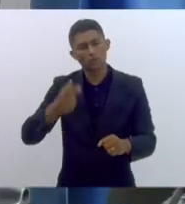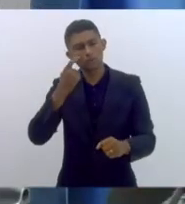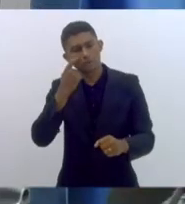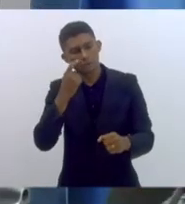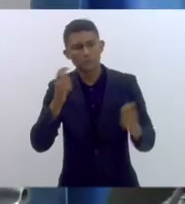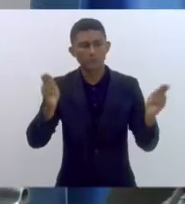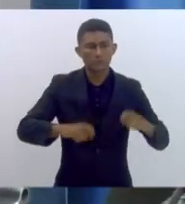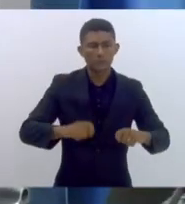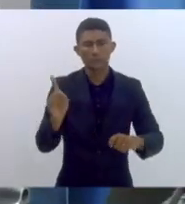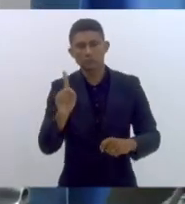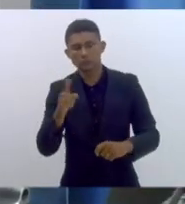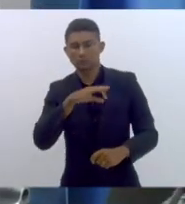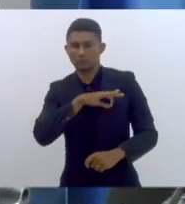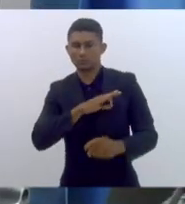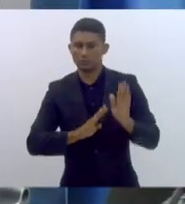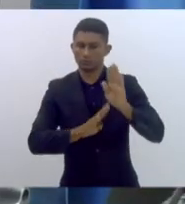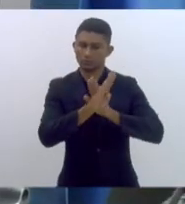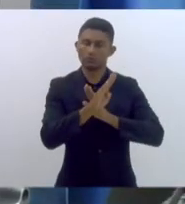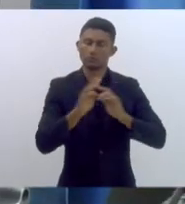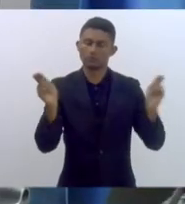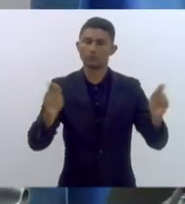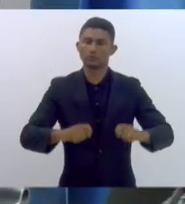Ok.